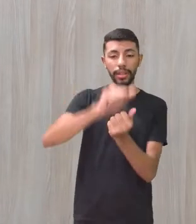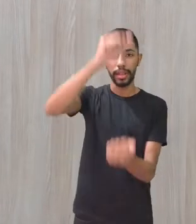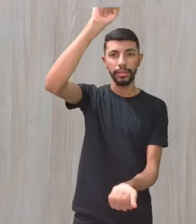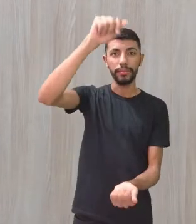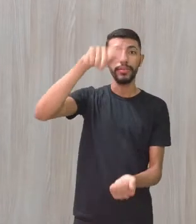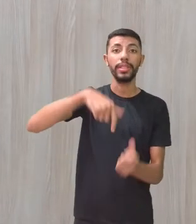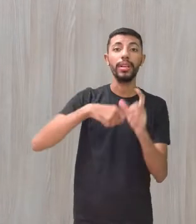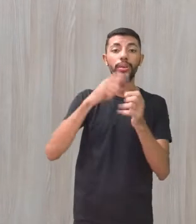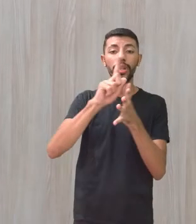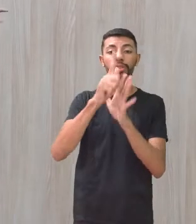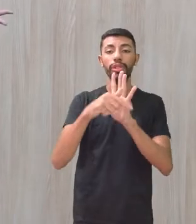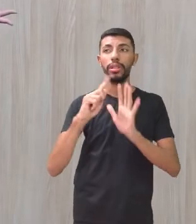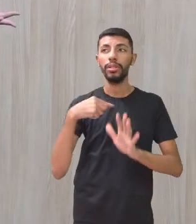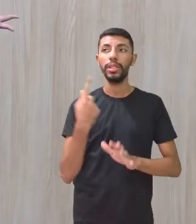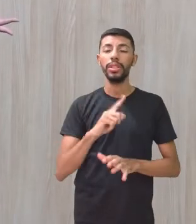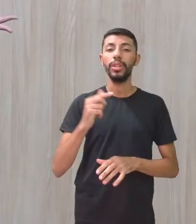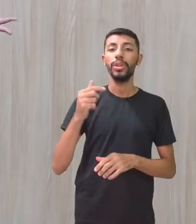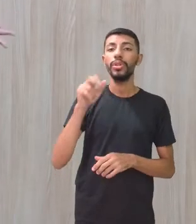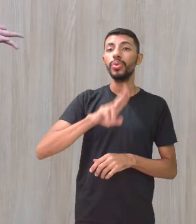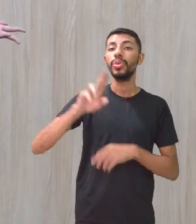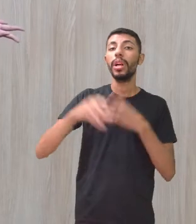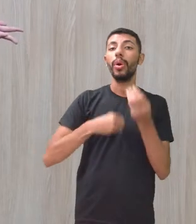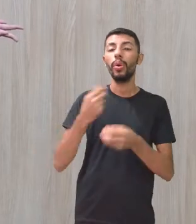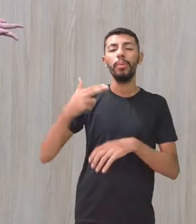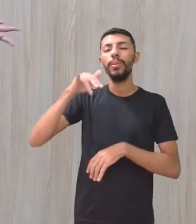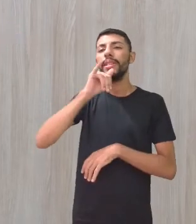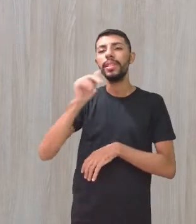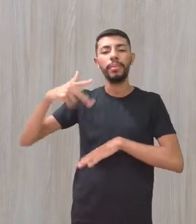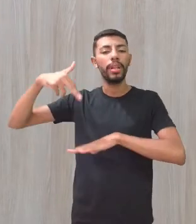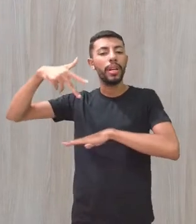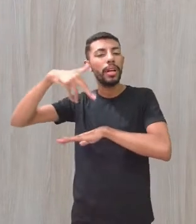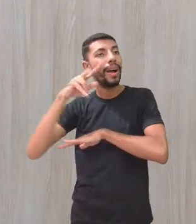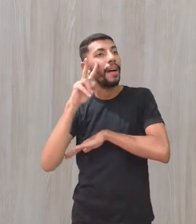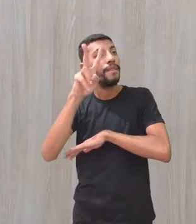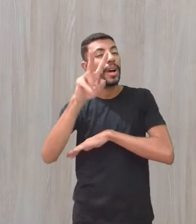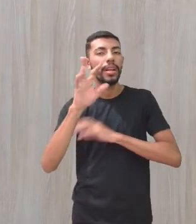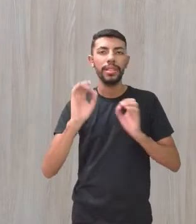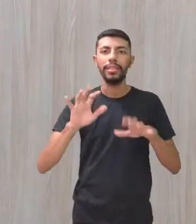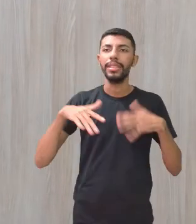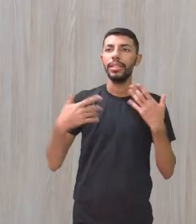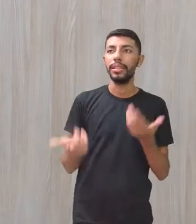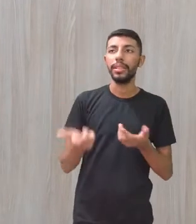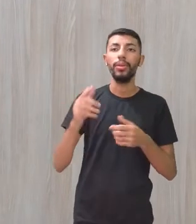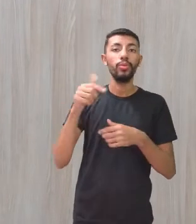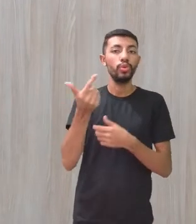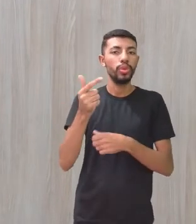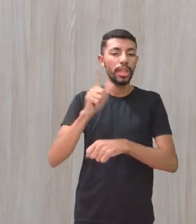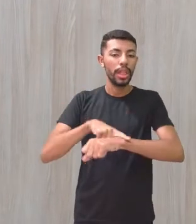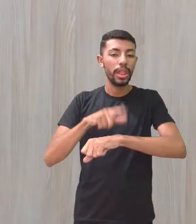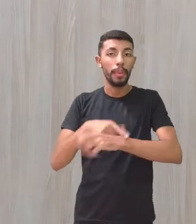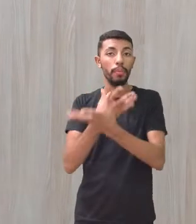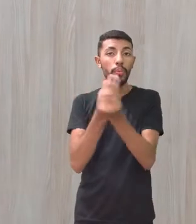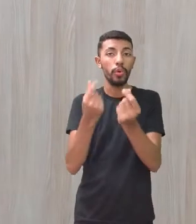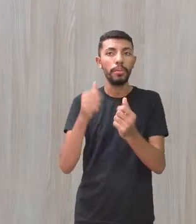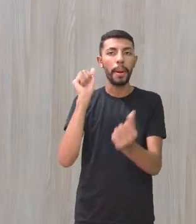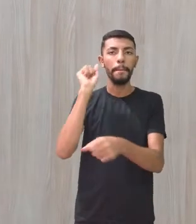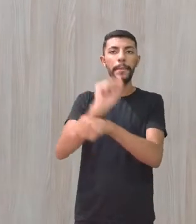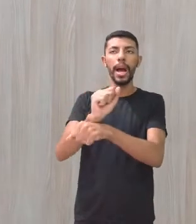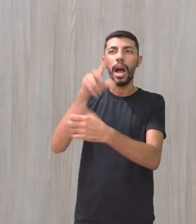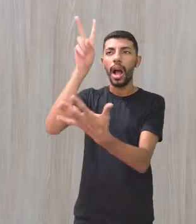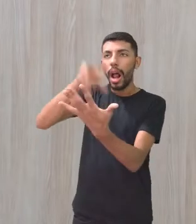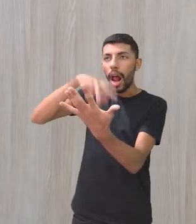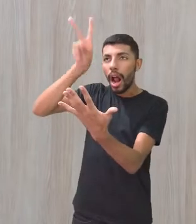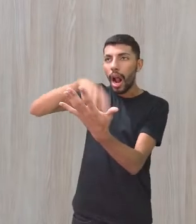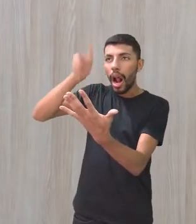está passando, a gente vai ter muito tempo para ler? Não, né? Especialmente se a gente passa dentro do transporte, se você está dentro de um ônibus, se você está dentro